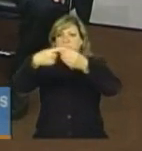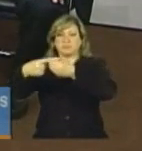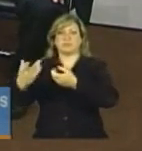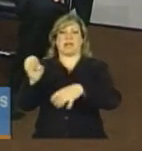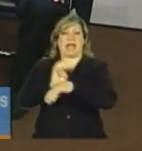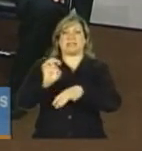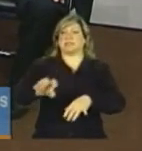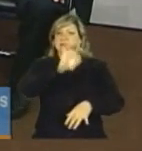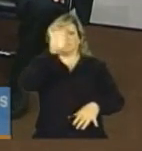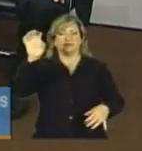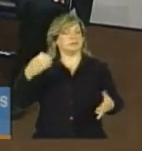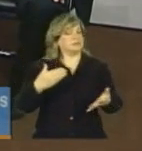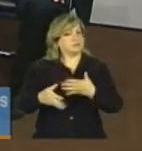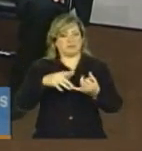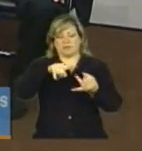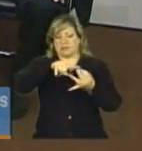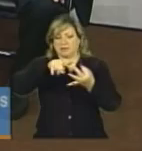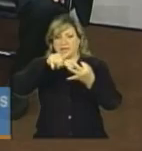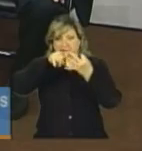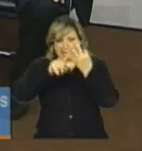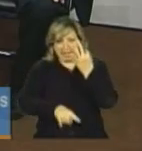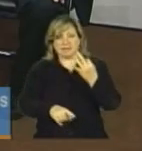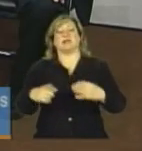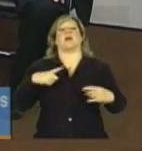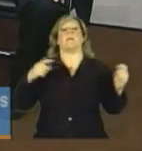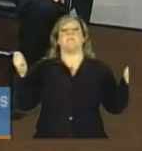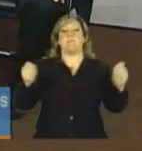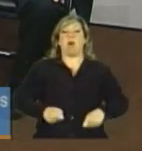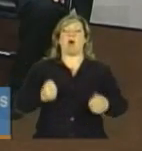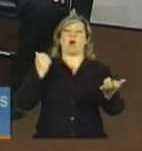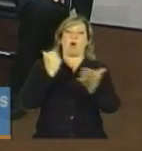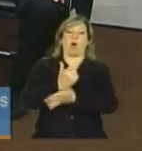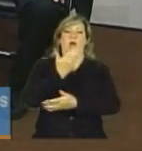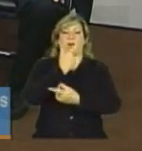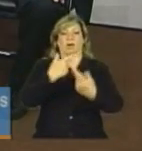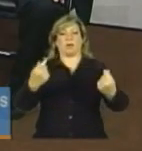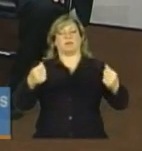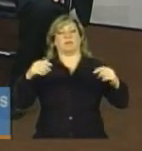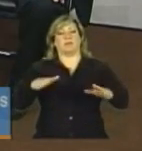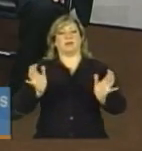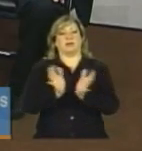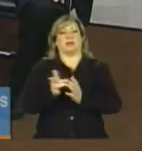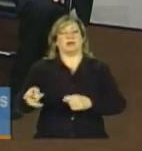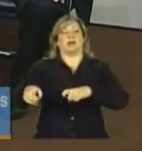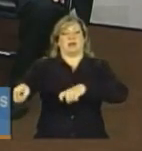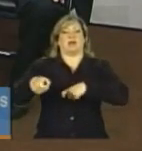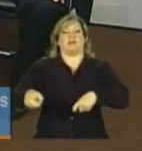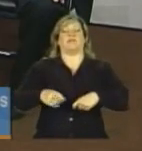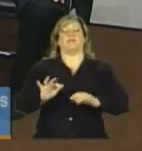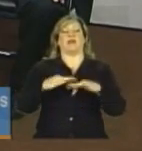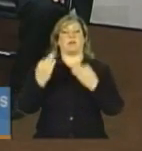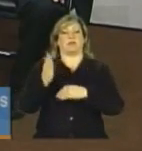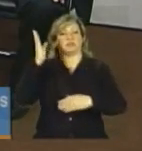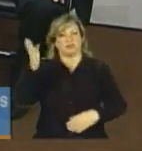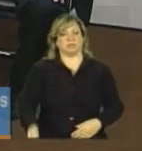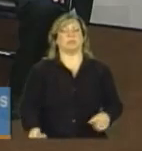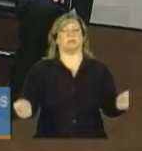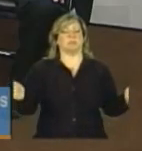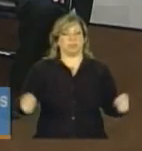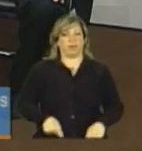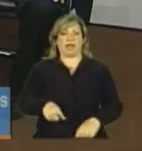distrital, né, e federal para para agricultura familiar. Isso é uma coisa, né, muito importante. E uma segunda coisa muito importante que eu queria só